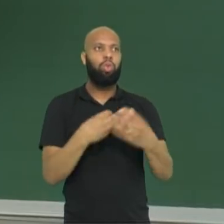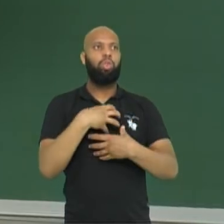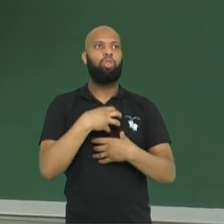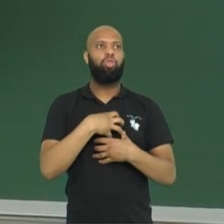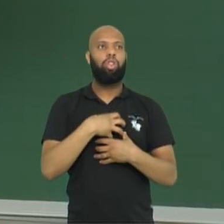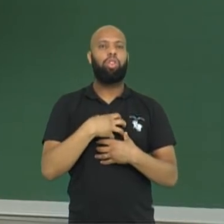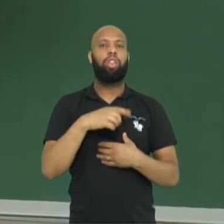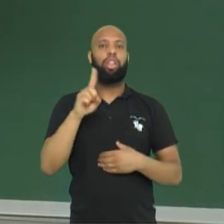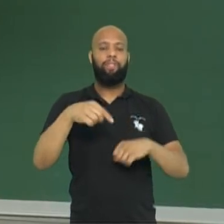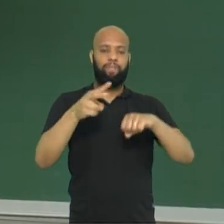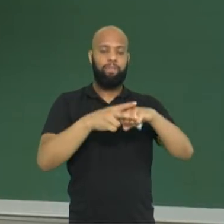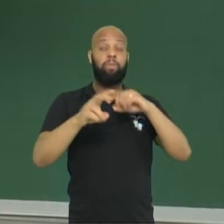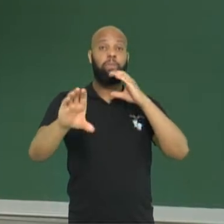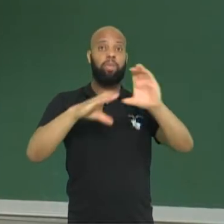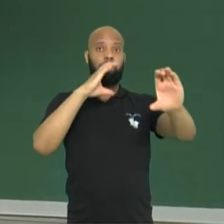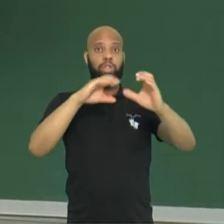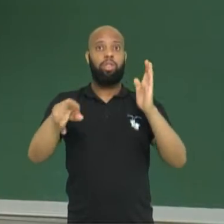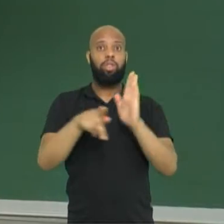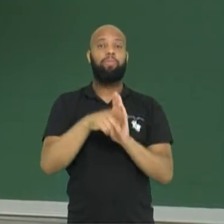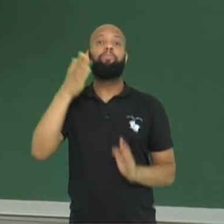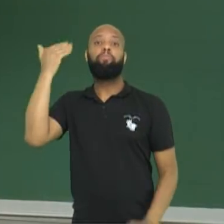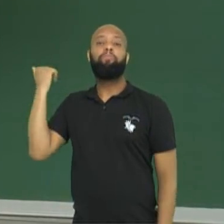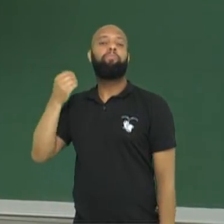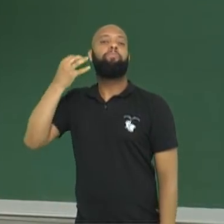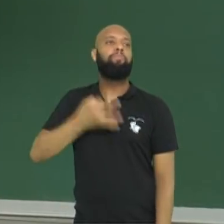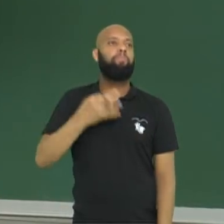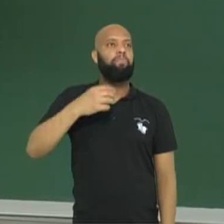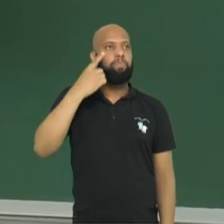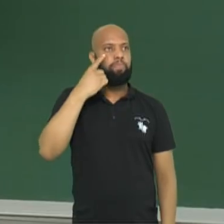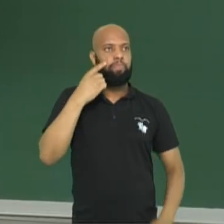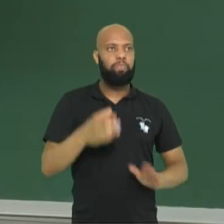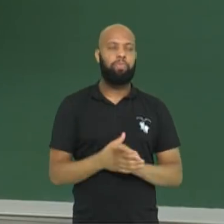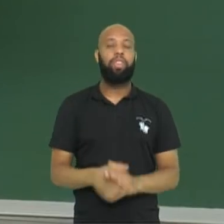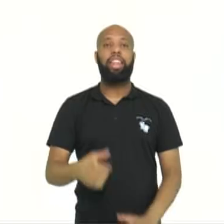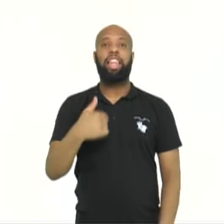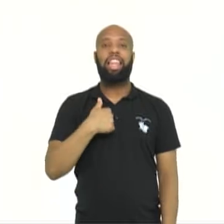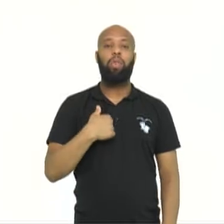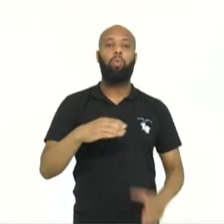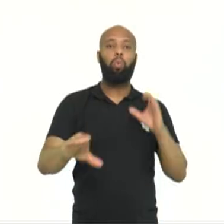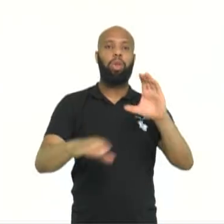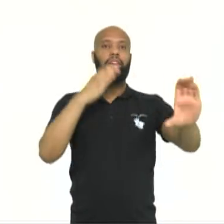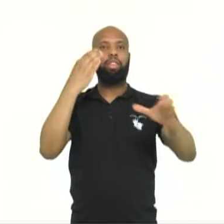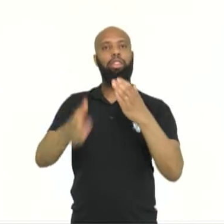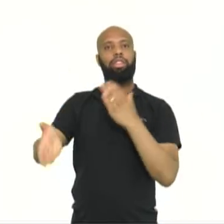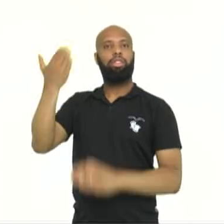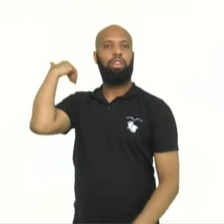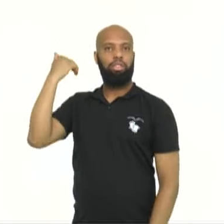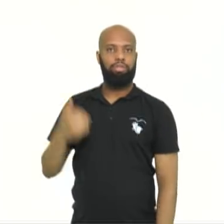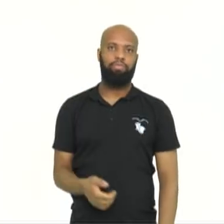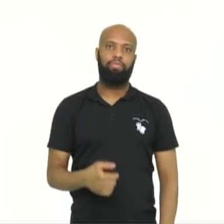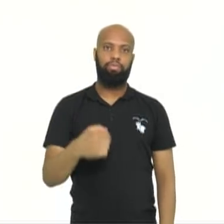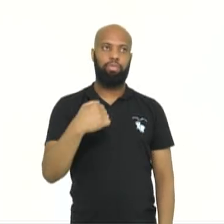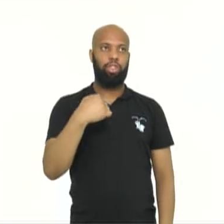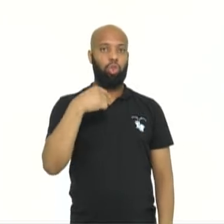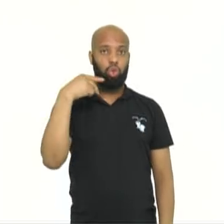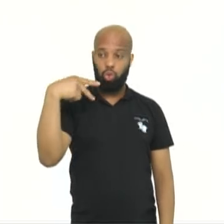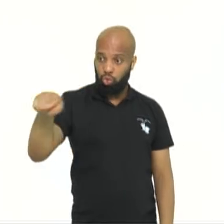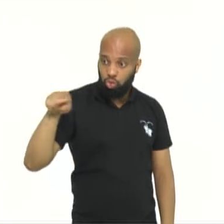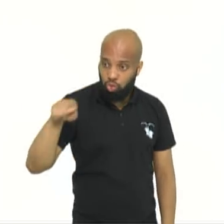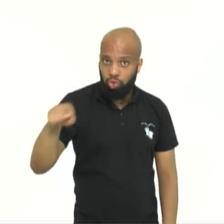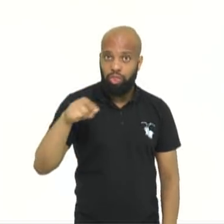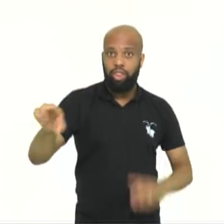verbo cantar no pretérito perfeito. Olha como que ficaria. Eu cantei, tu